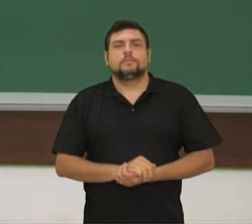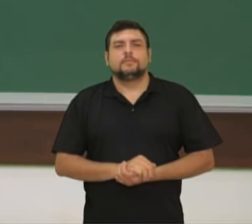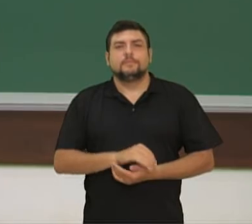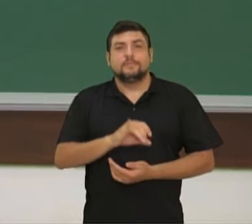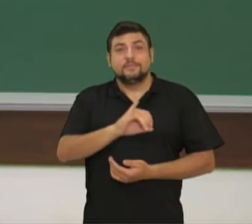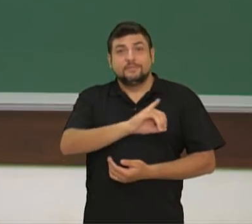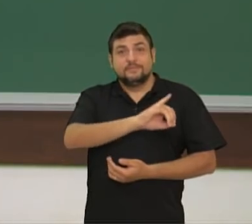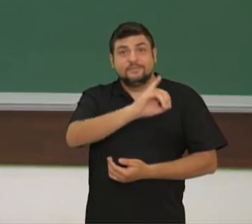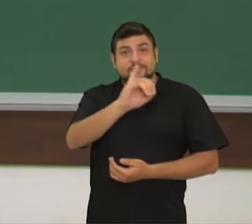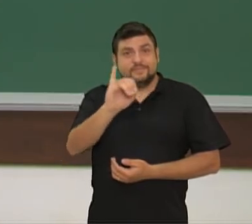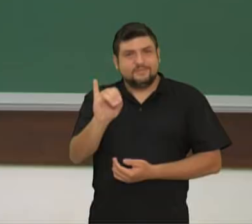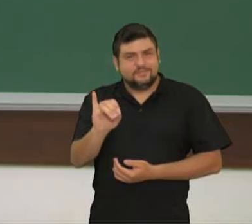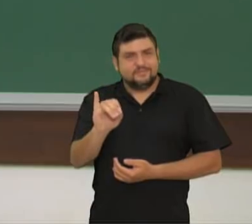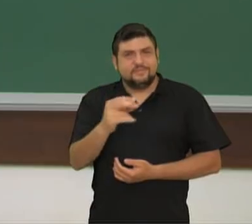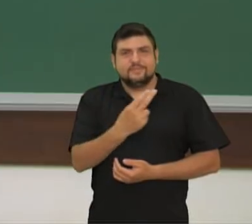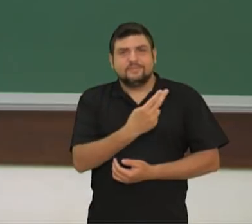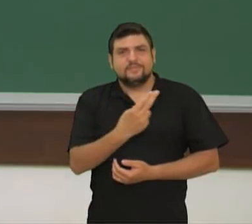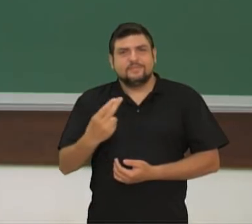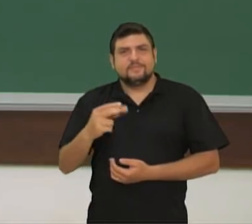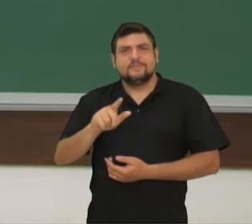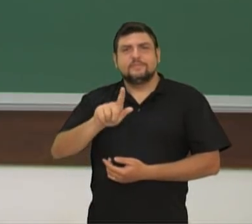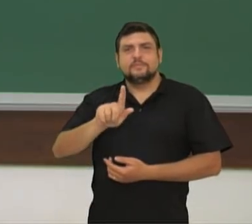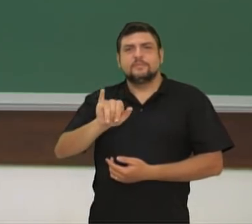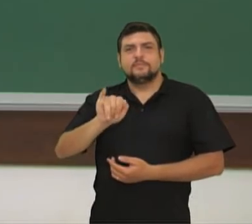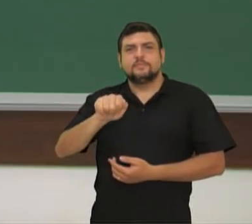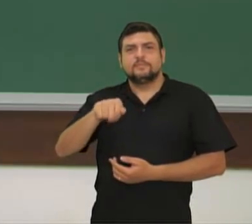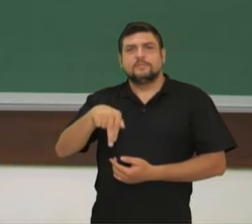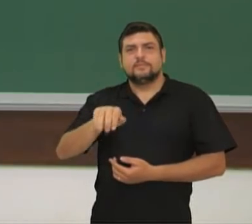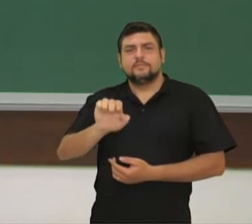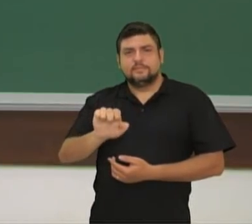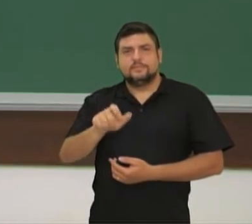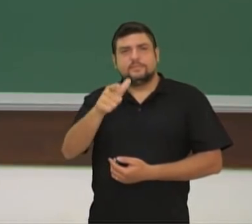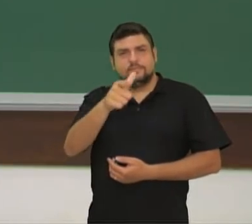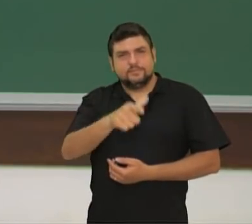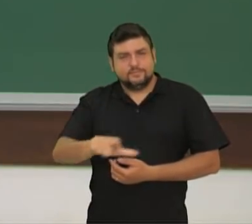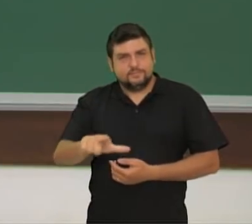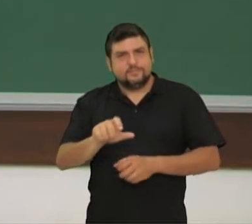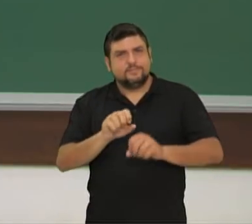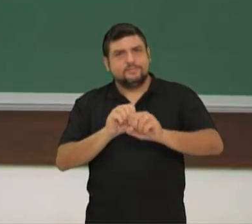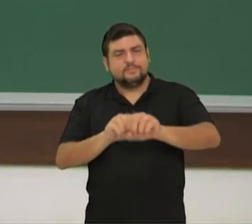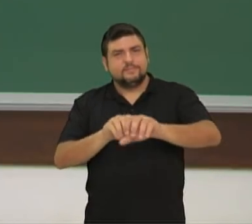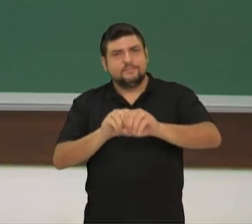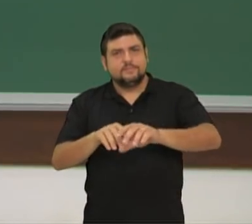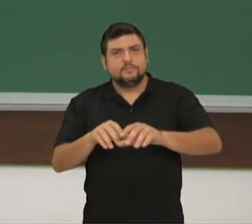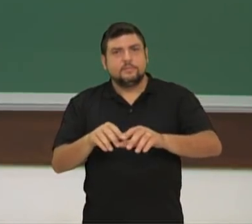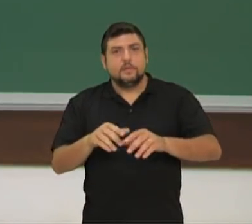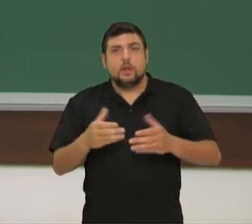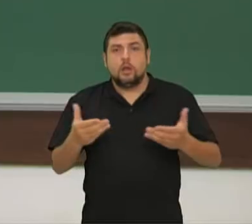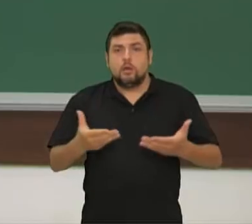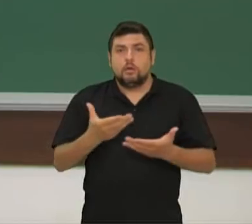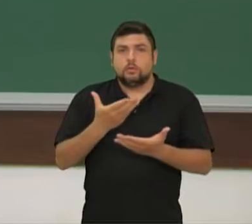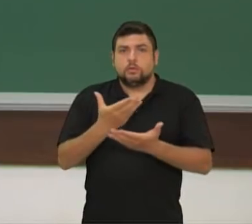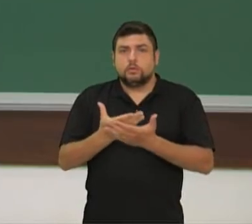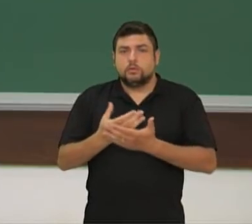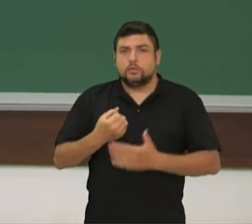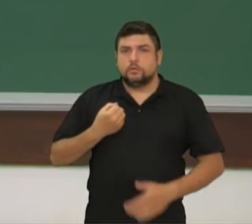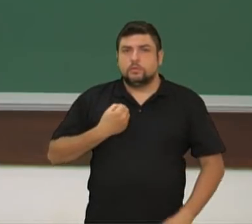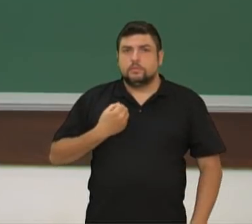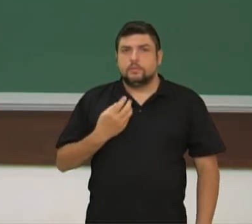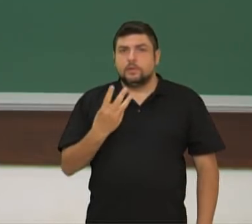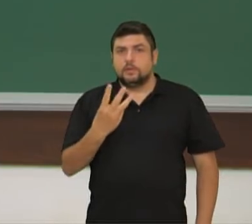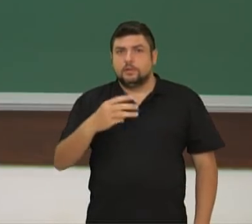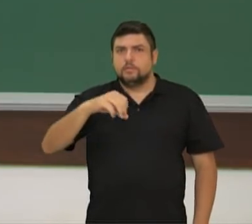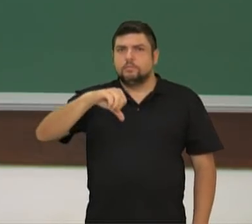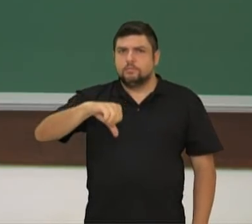Olá pessoal, sou a professora Giane, estou aqui com vocês novamente. Vamos para a nossa aula número 39. Olha só, né,